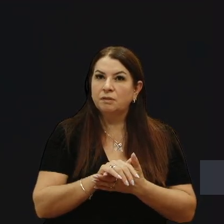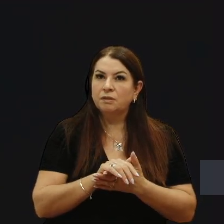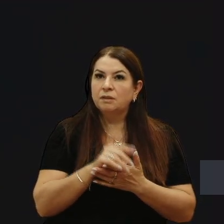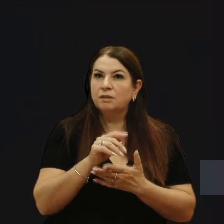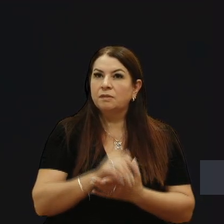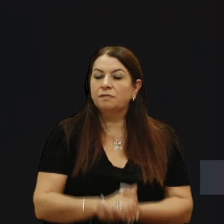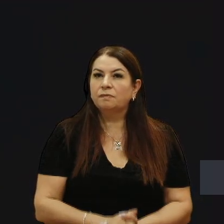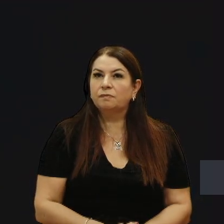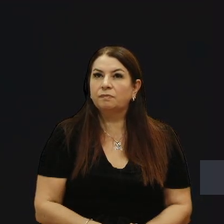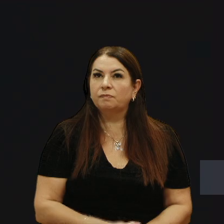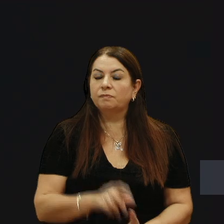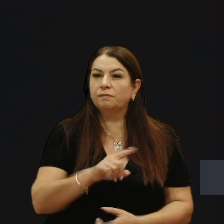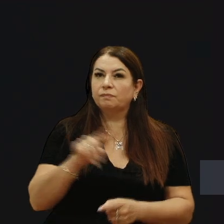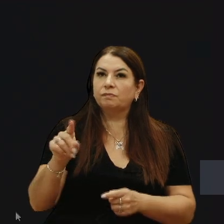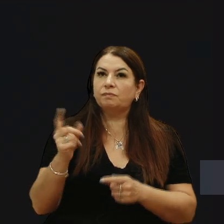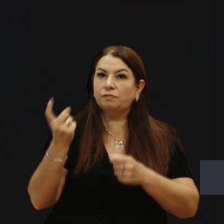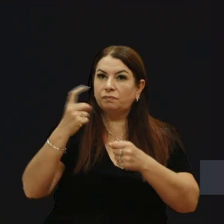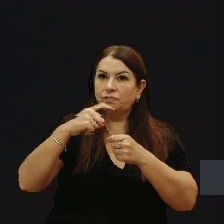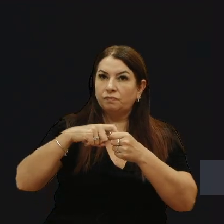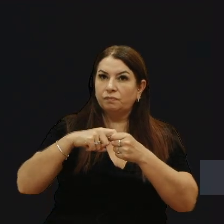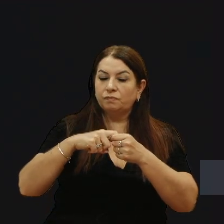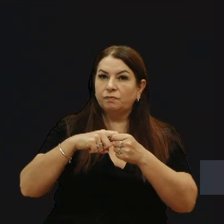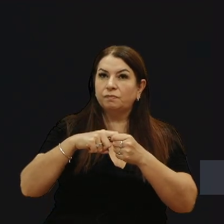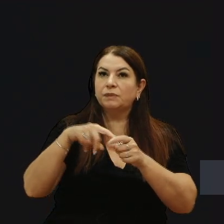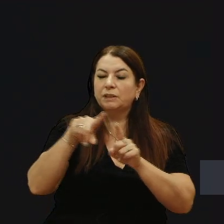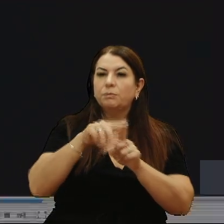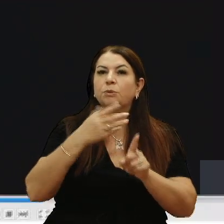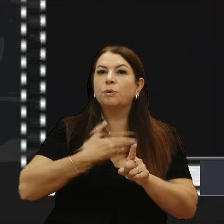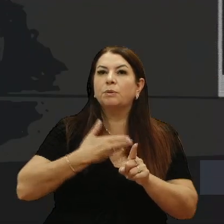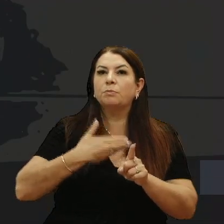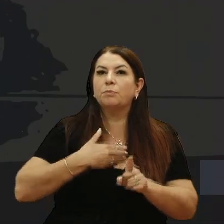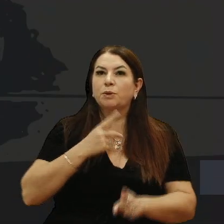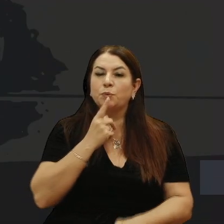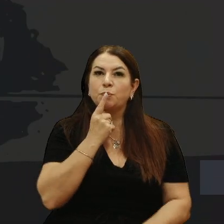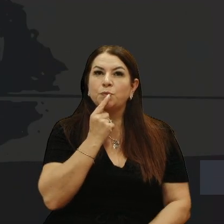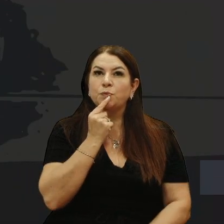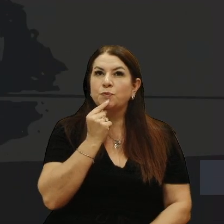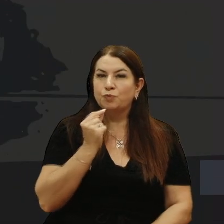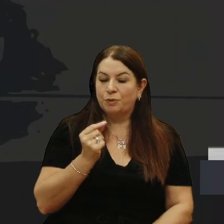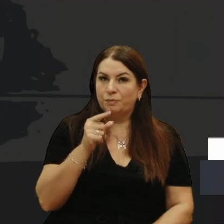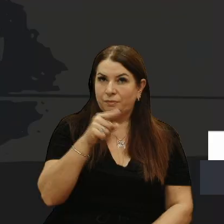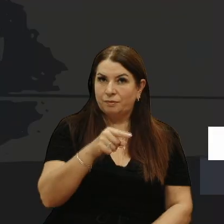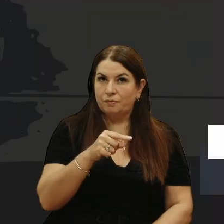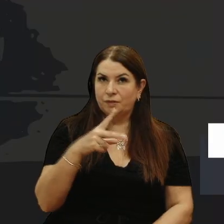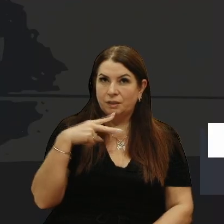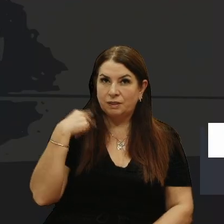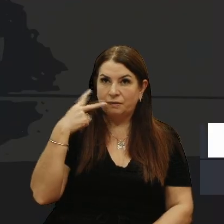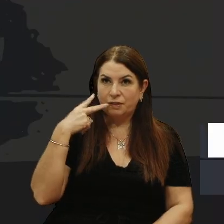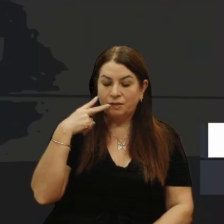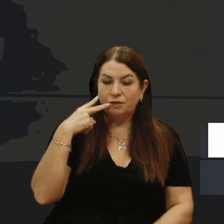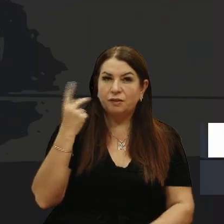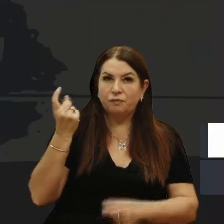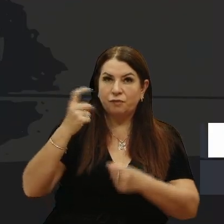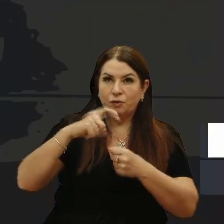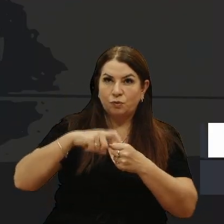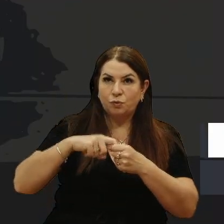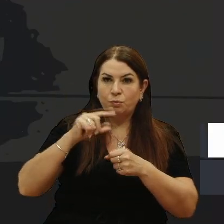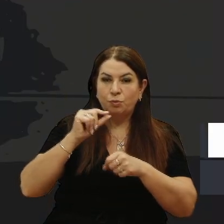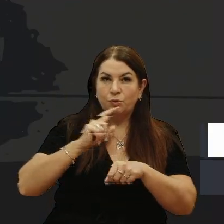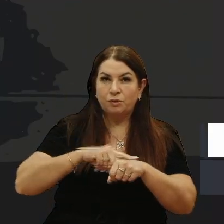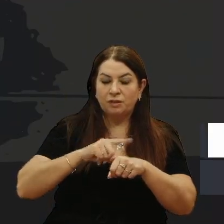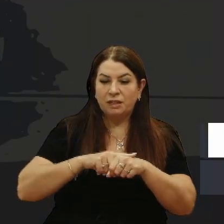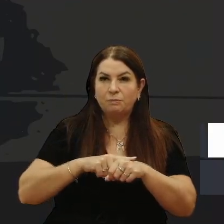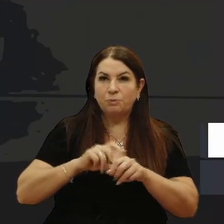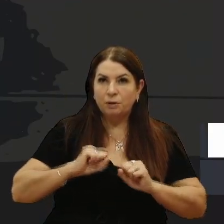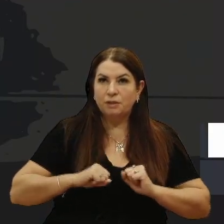mesmo. Então, volta lá para o print. Meu amigo João Uez, nosso vereador que voltou recentemente, companheiro